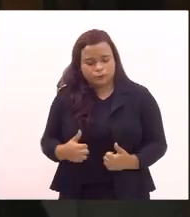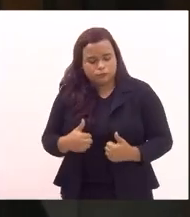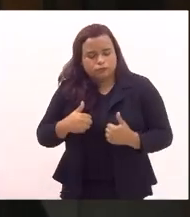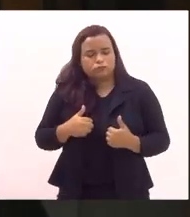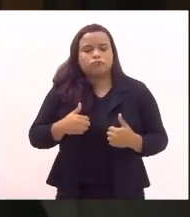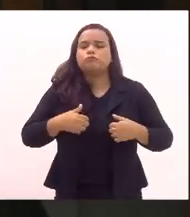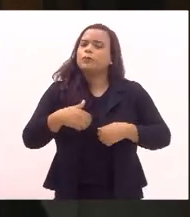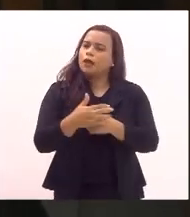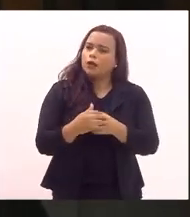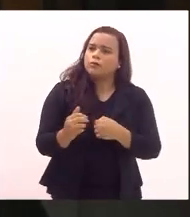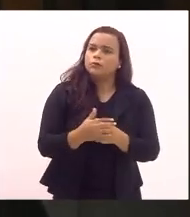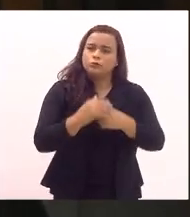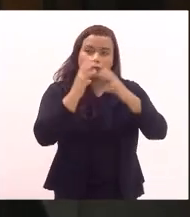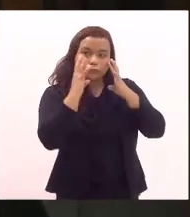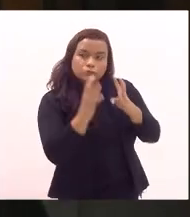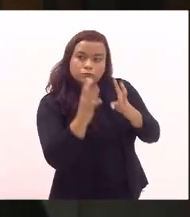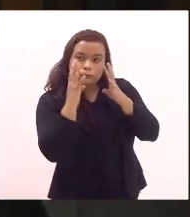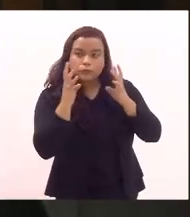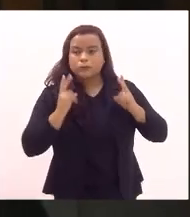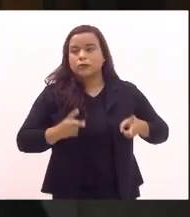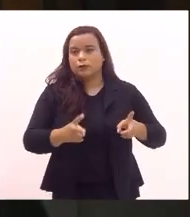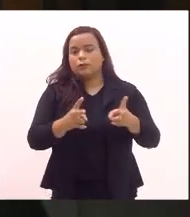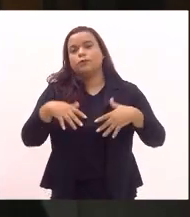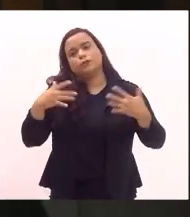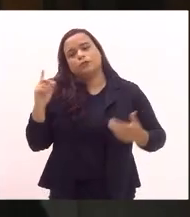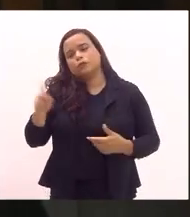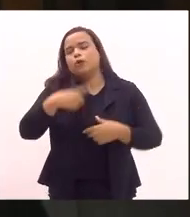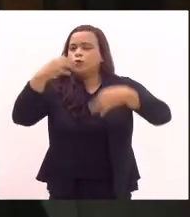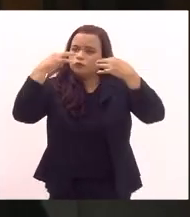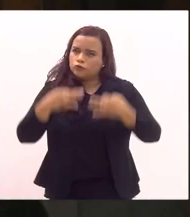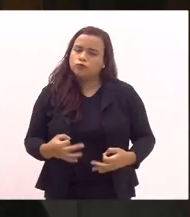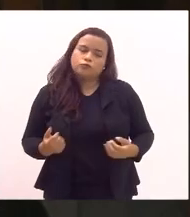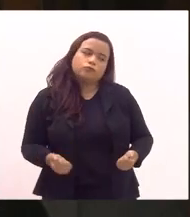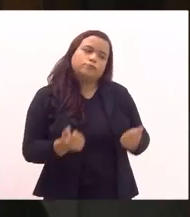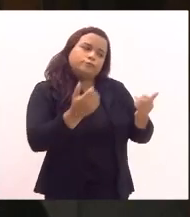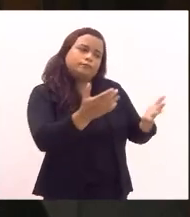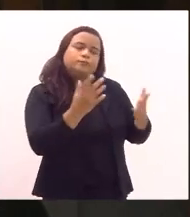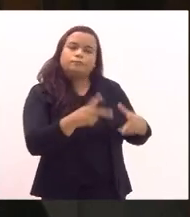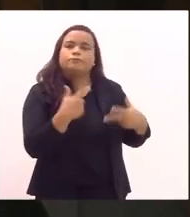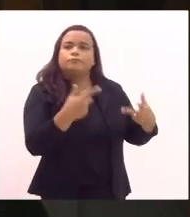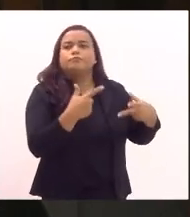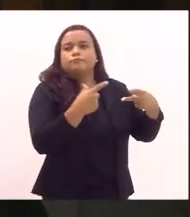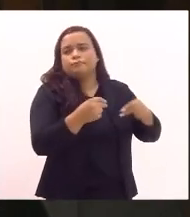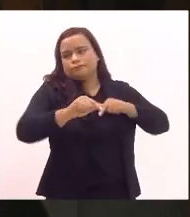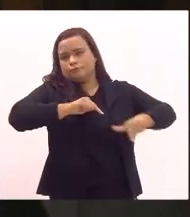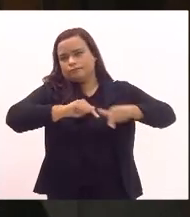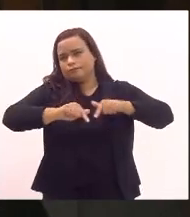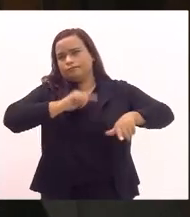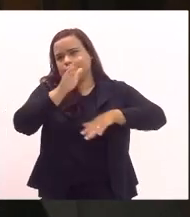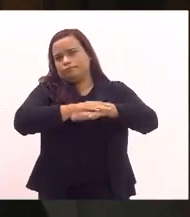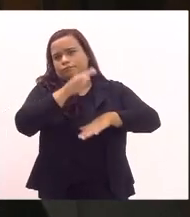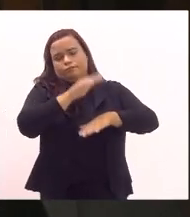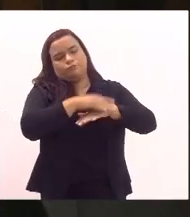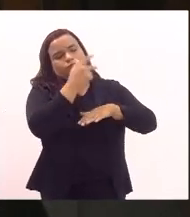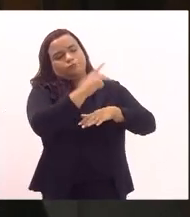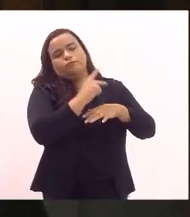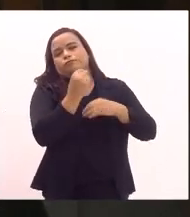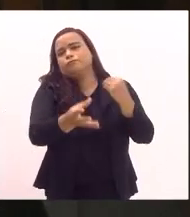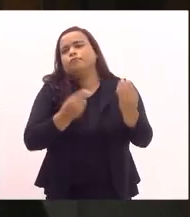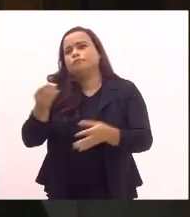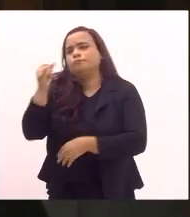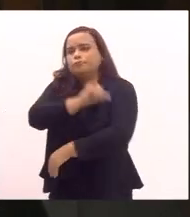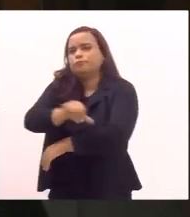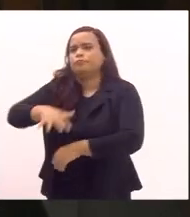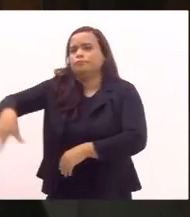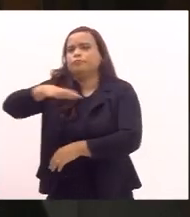é muito carinho e nada mais que justo a gente tá com decorando por todo e serviços prestados ao estado do Rio de Janeiro